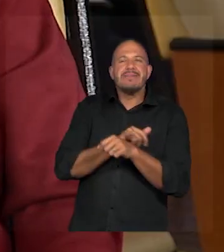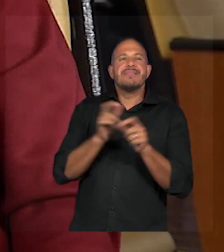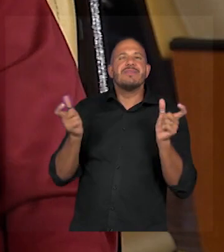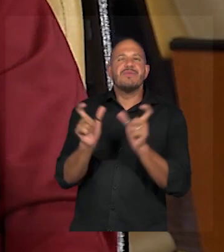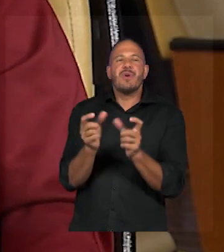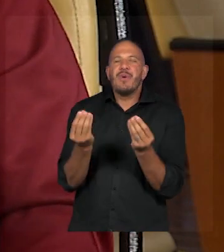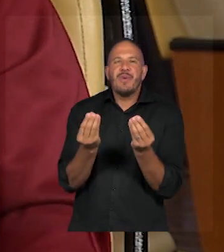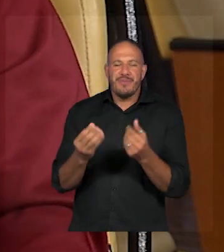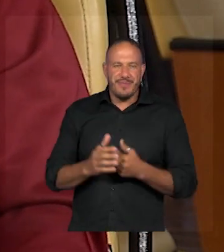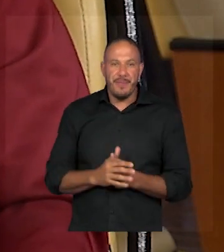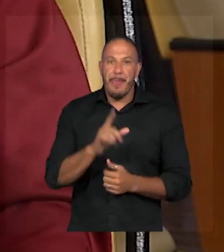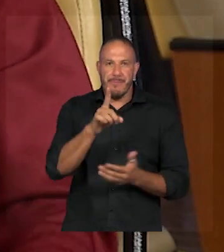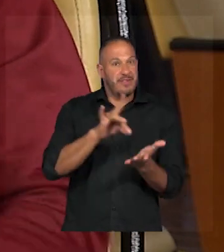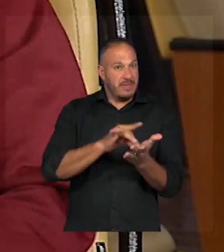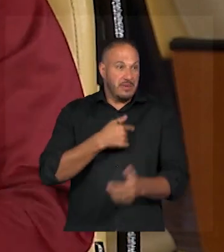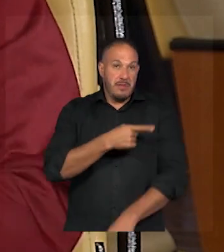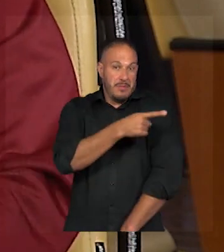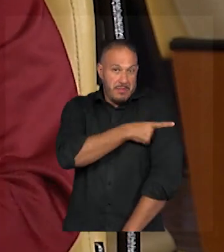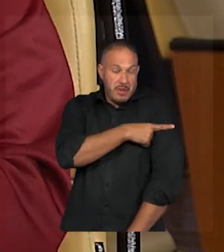de 1º ao 5º,